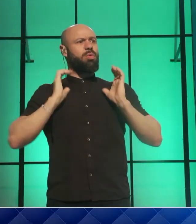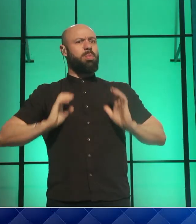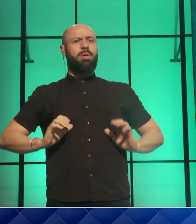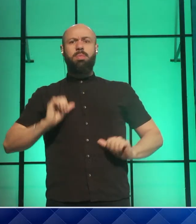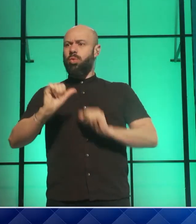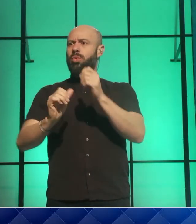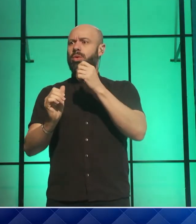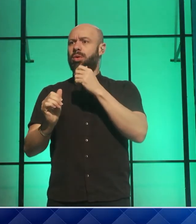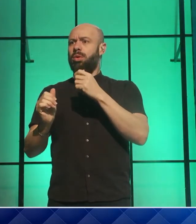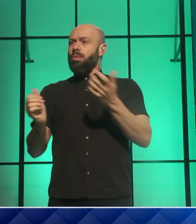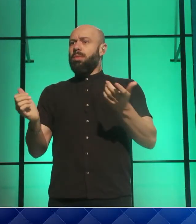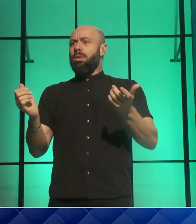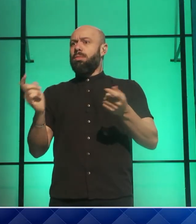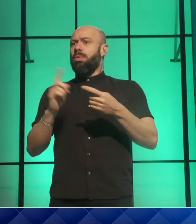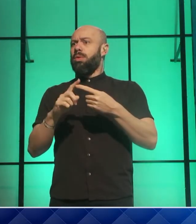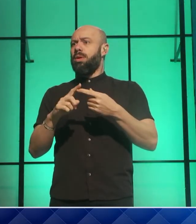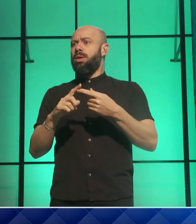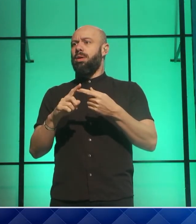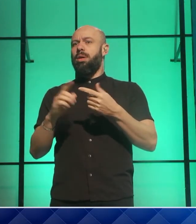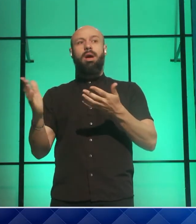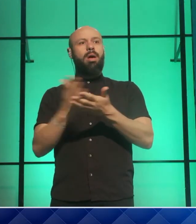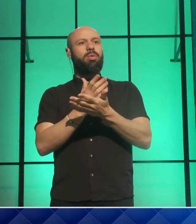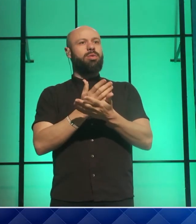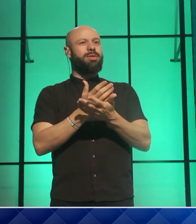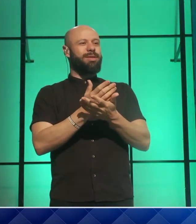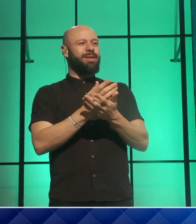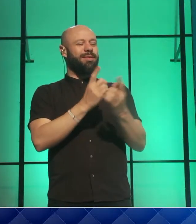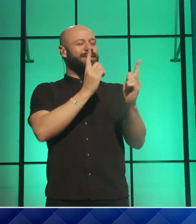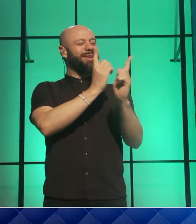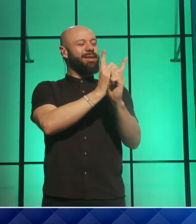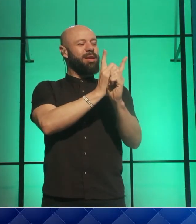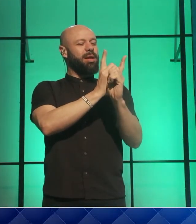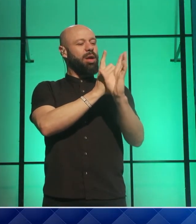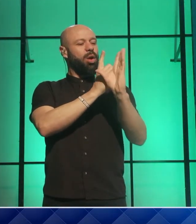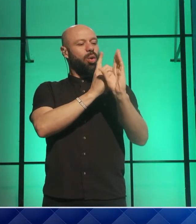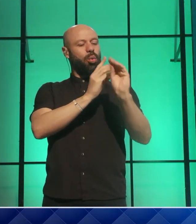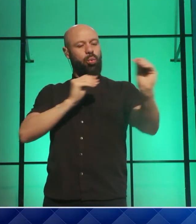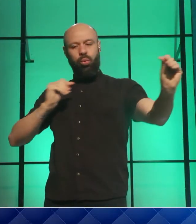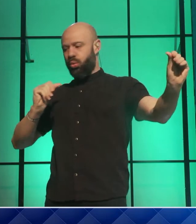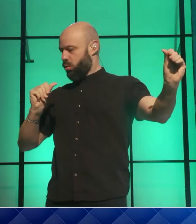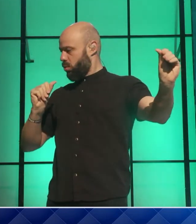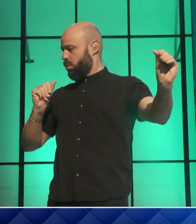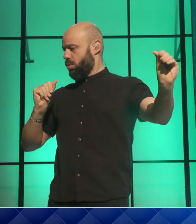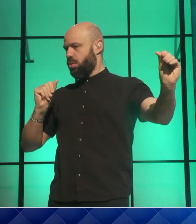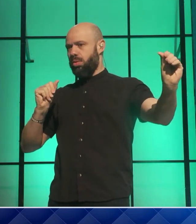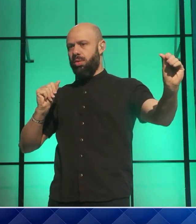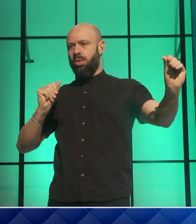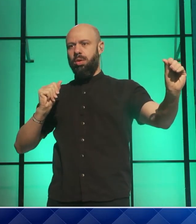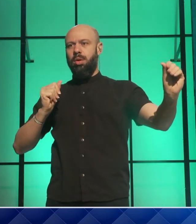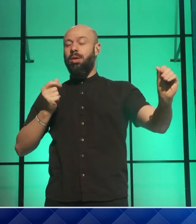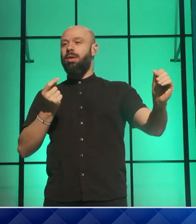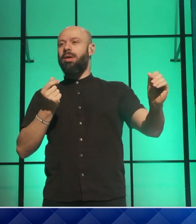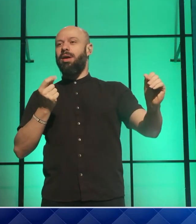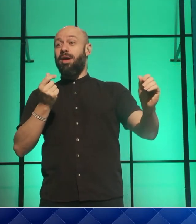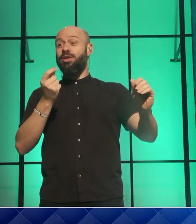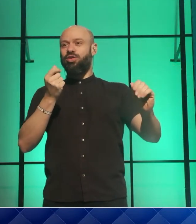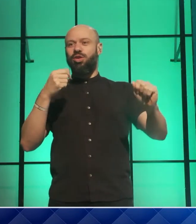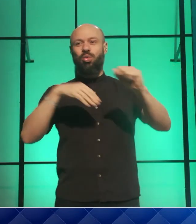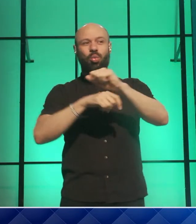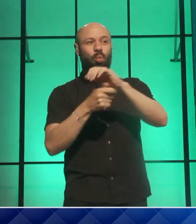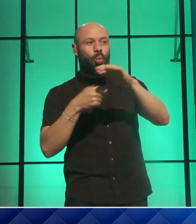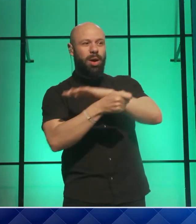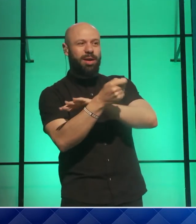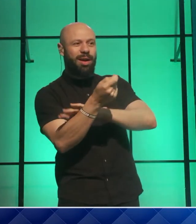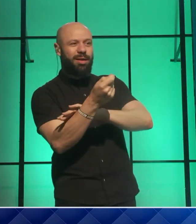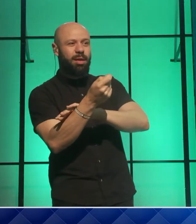Se somem. As suas finanças, aquilo que você considerava certo. Você